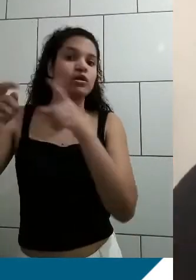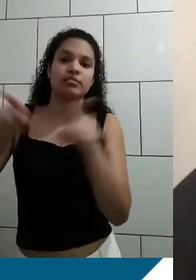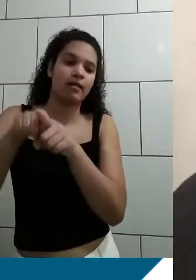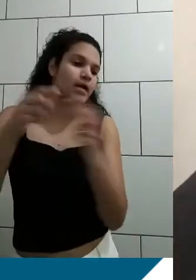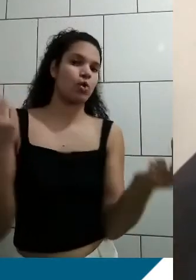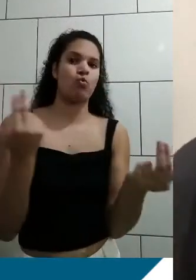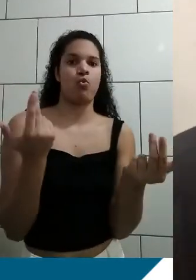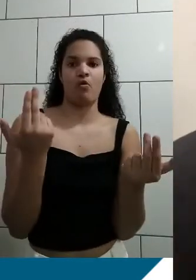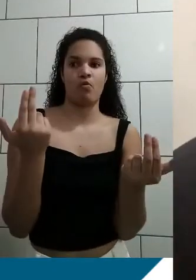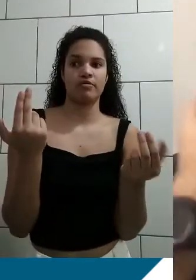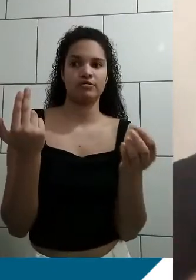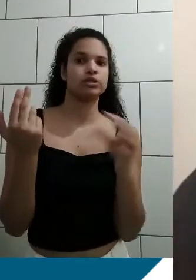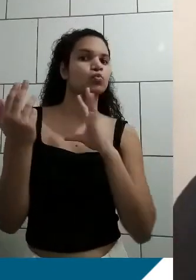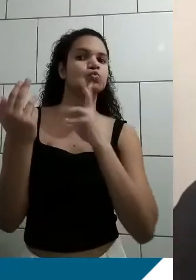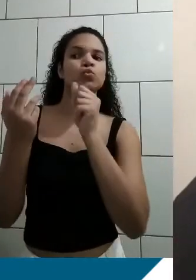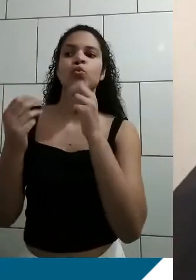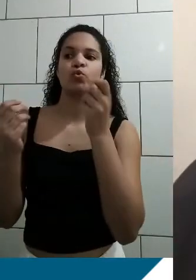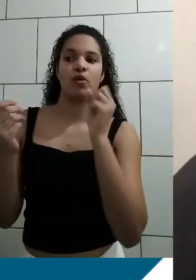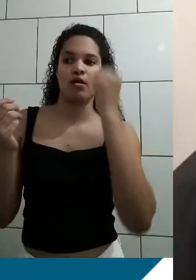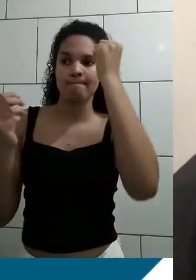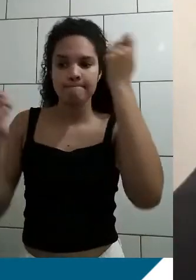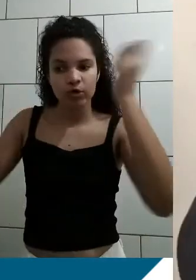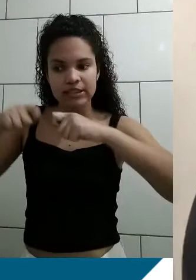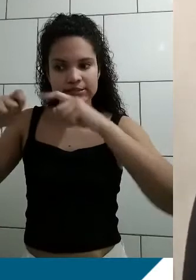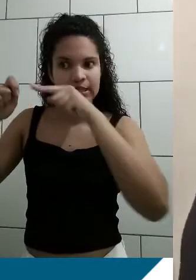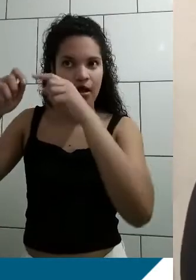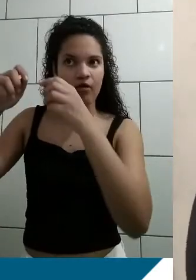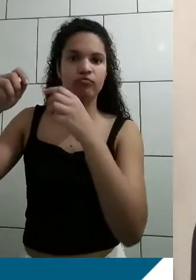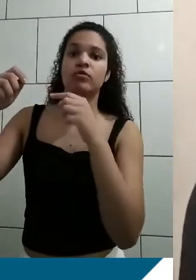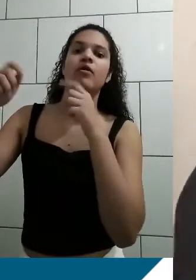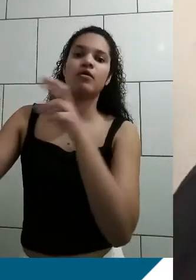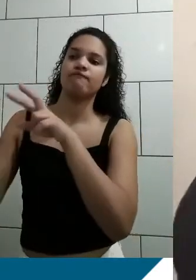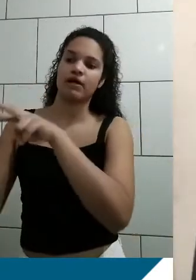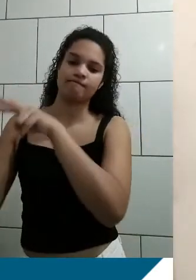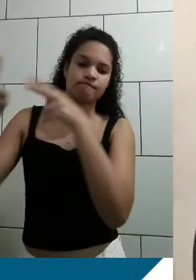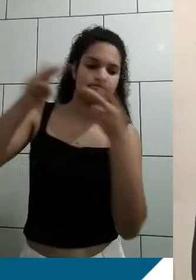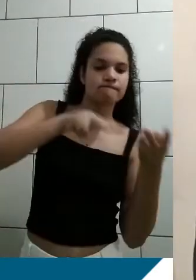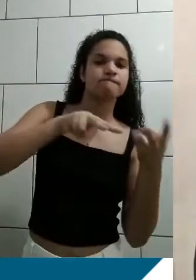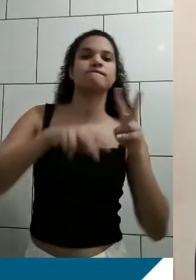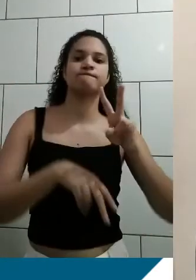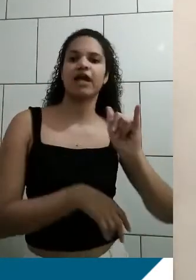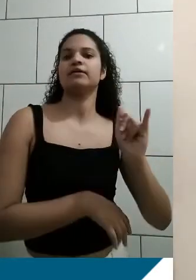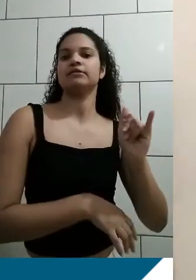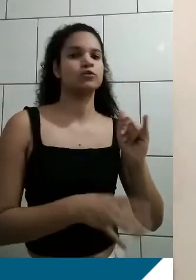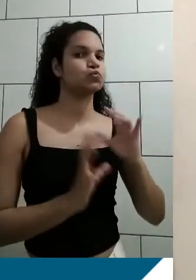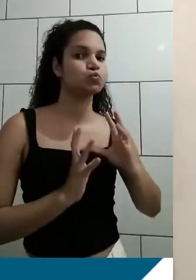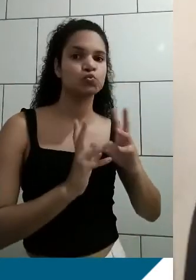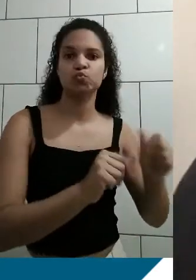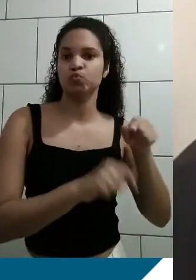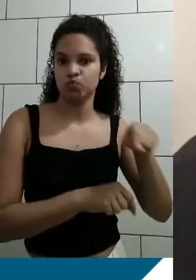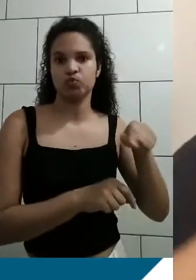ser convertida integralmente 100% em energia cinética. Então eu posso dizer que naquela situação, qual é a minha